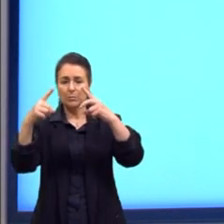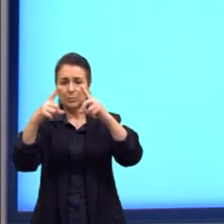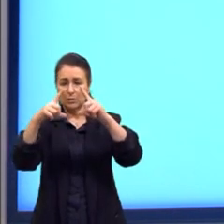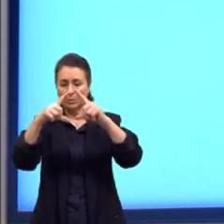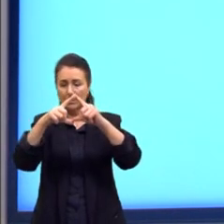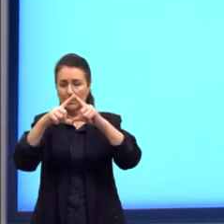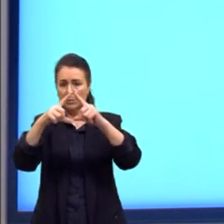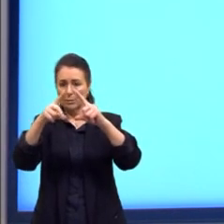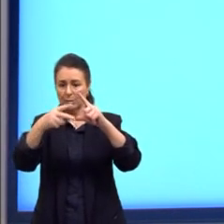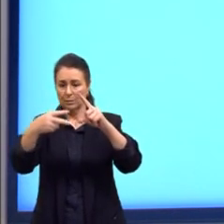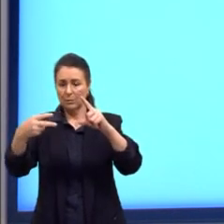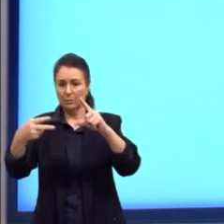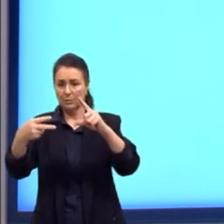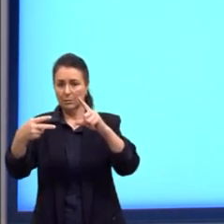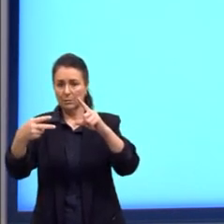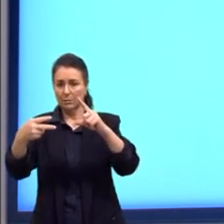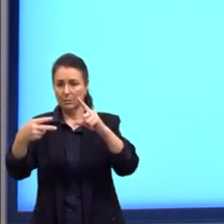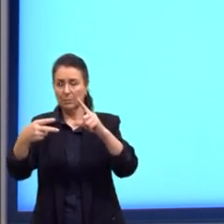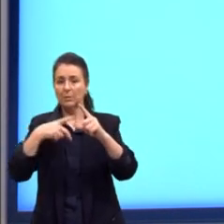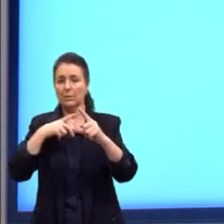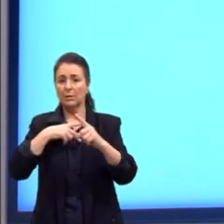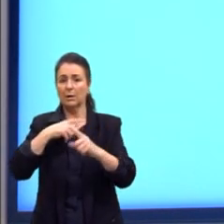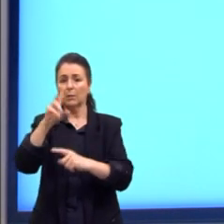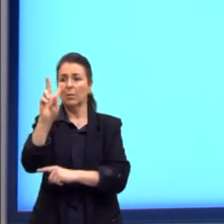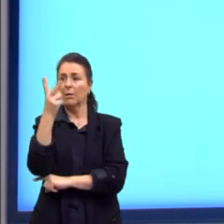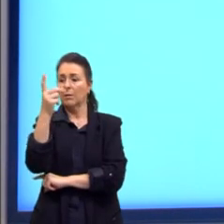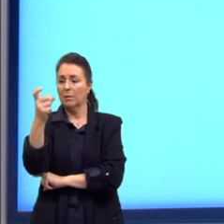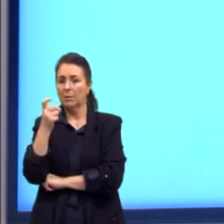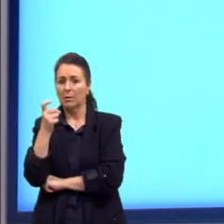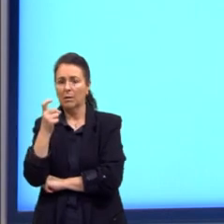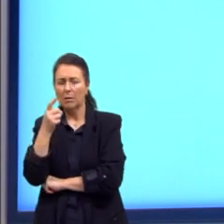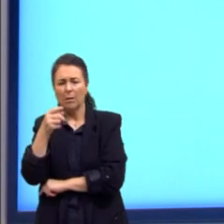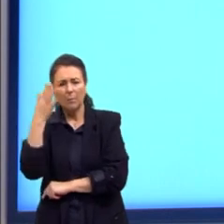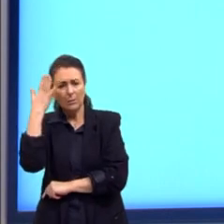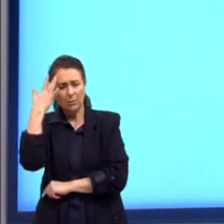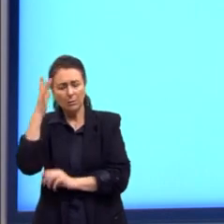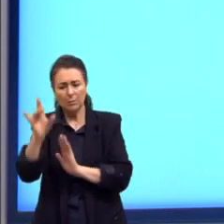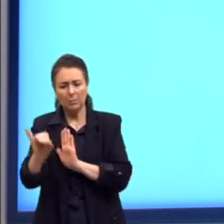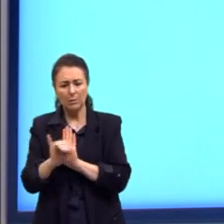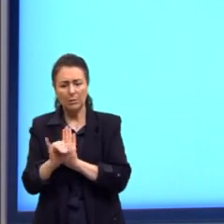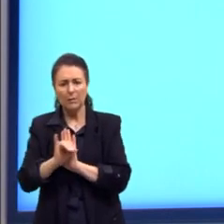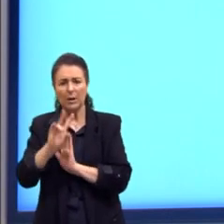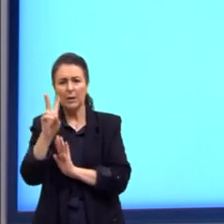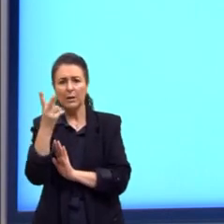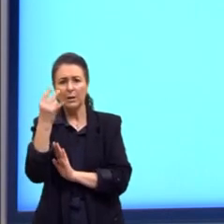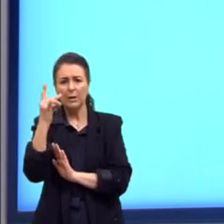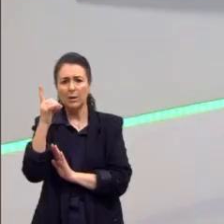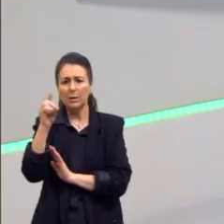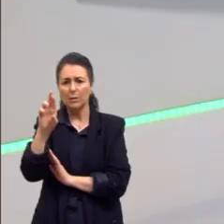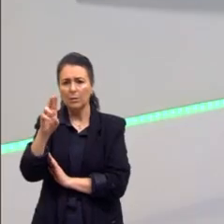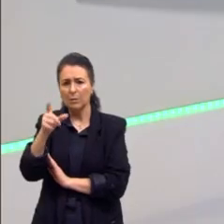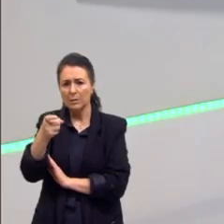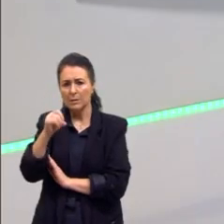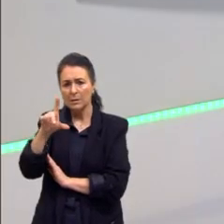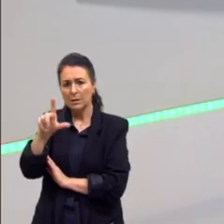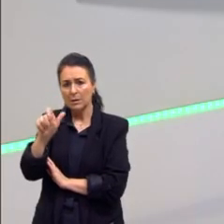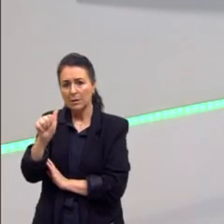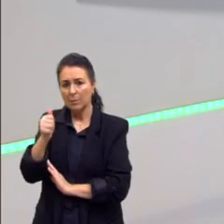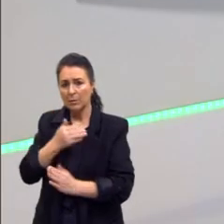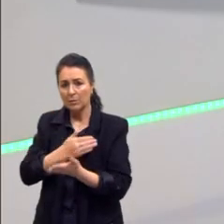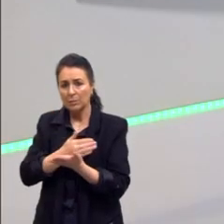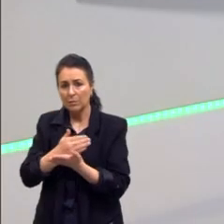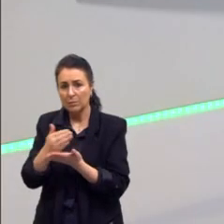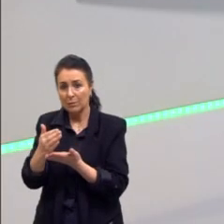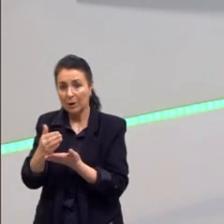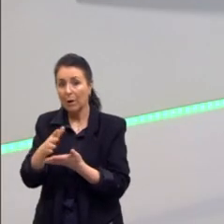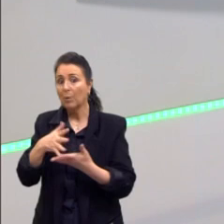do meu e da minha hidroxila Ah mas eu não identifiquei onde está a presença da hidroxila porque eu começo contar sempre a partir do